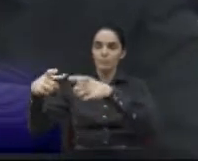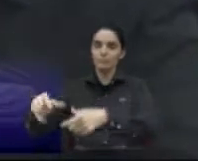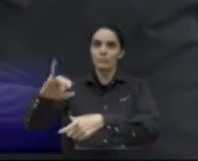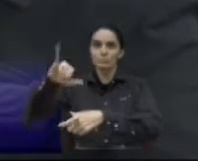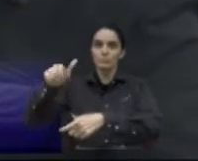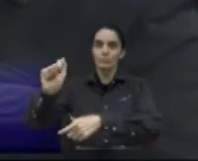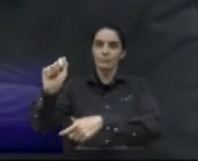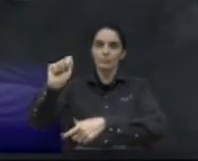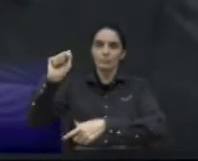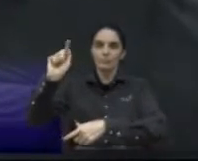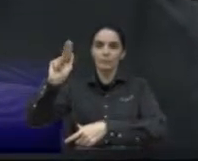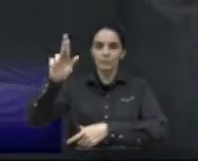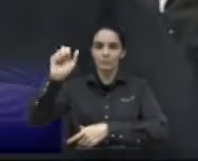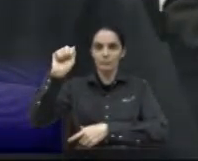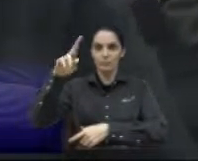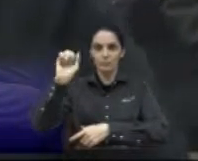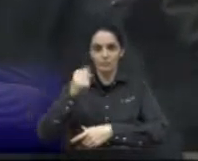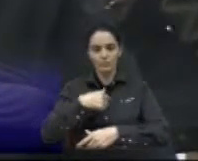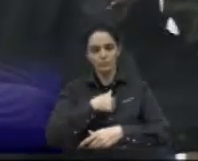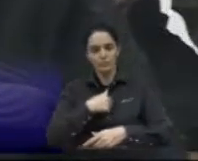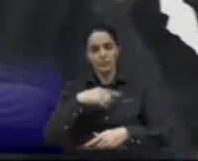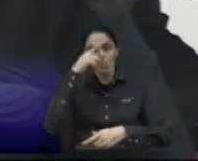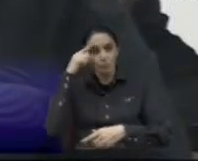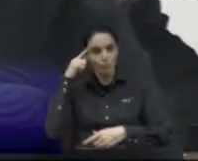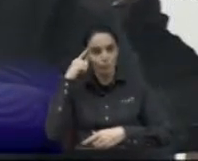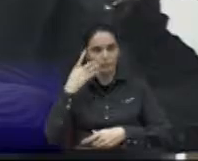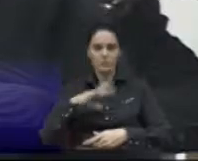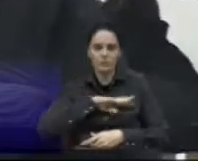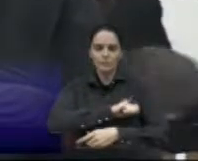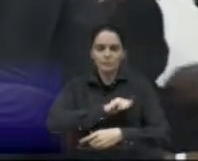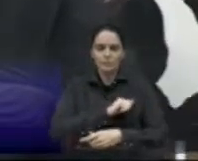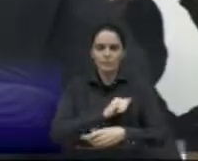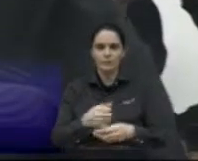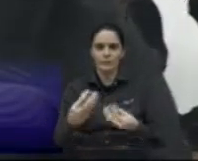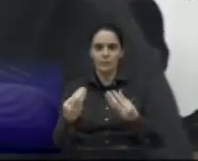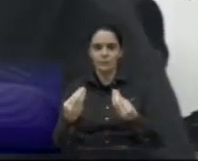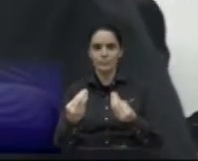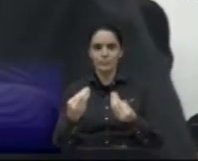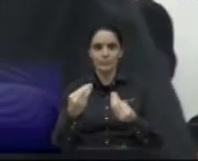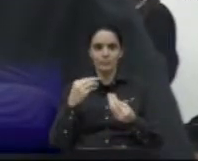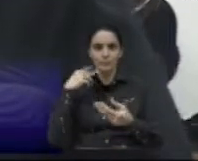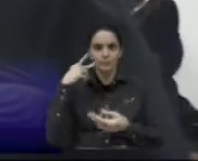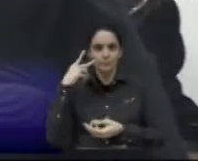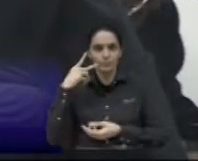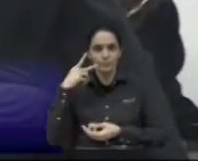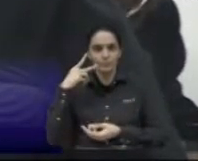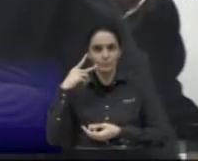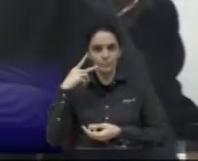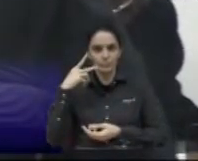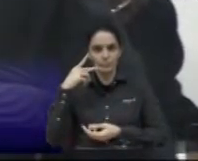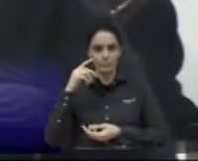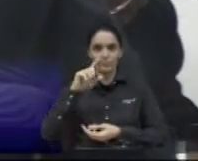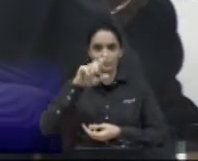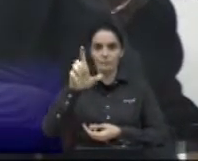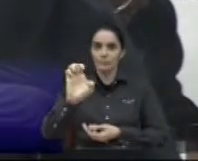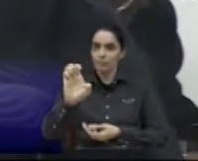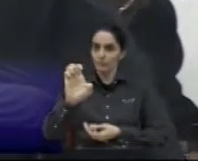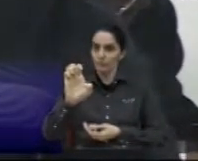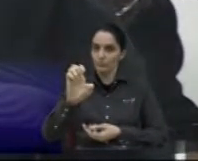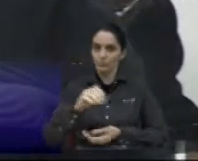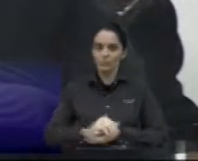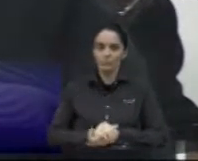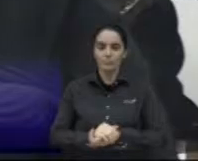eu tenho um apreço, um carinho, uma consideração muito grande pelo vereador José Roberto Bernardo. E eu,